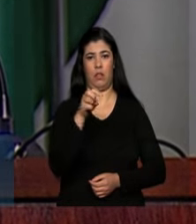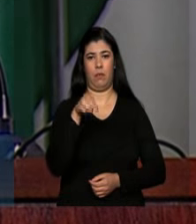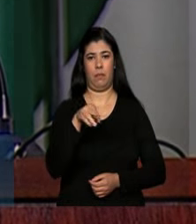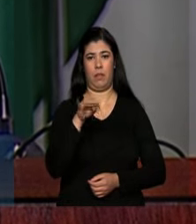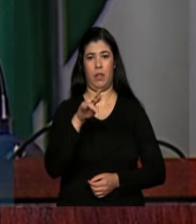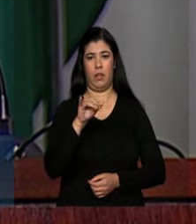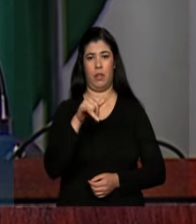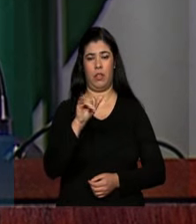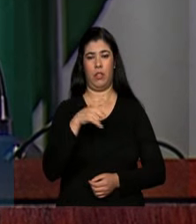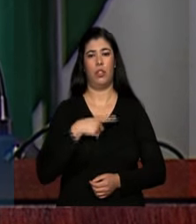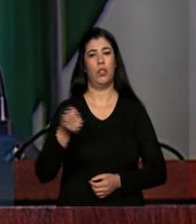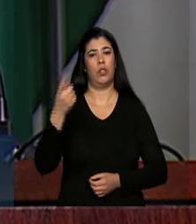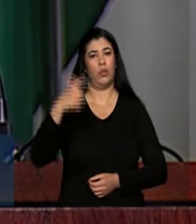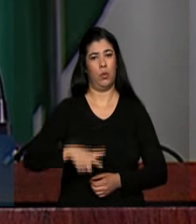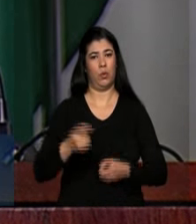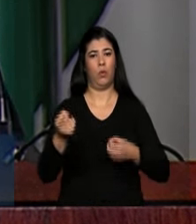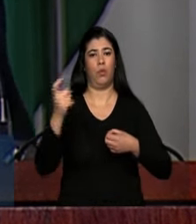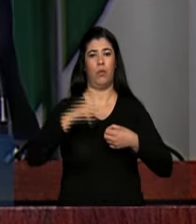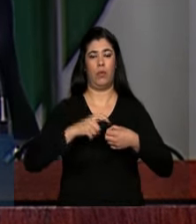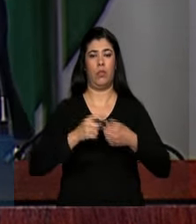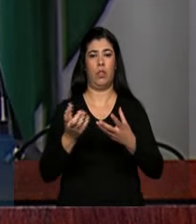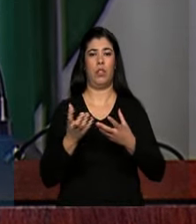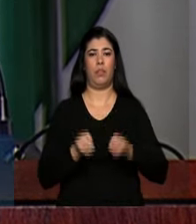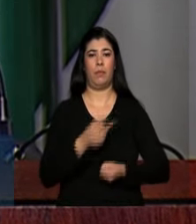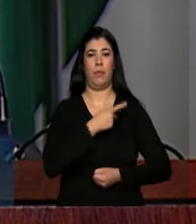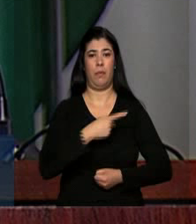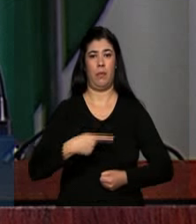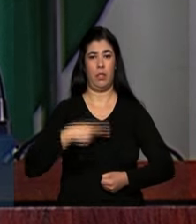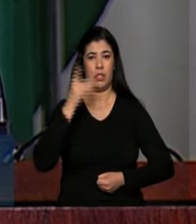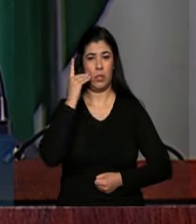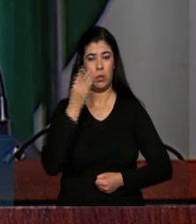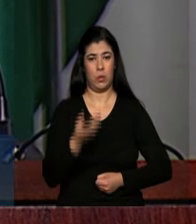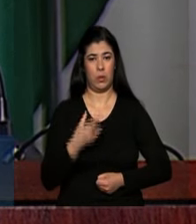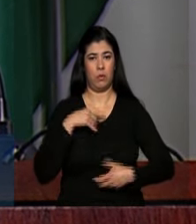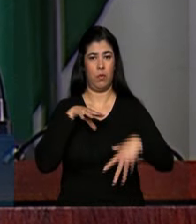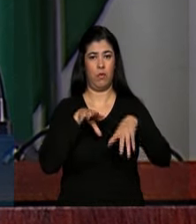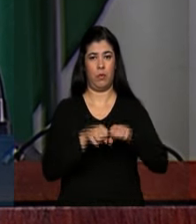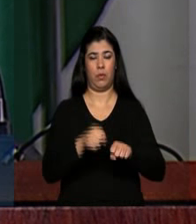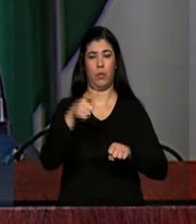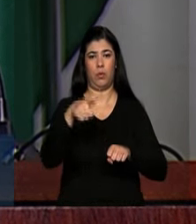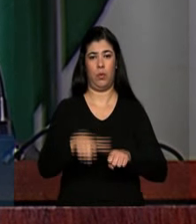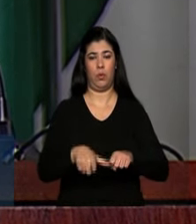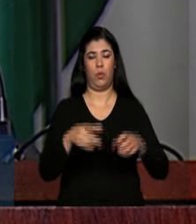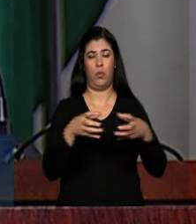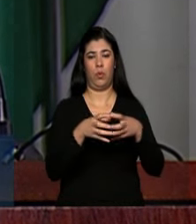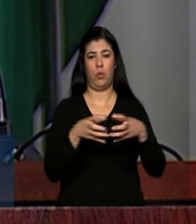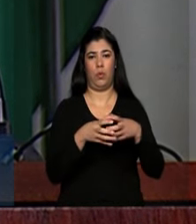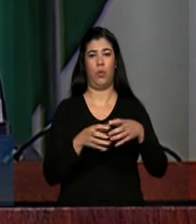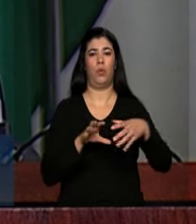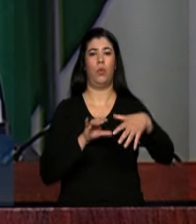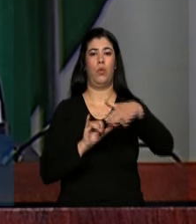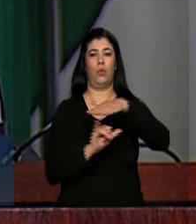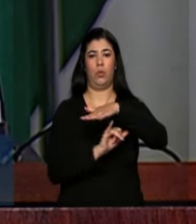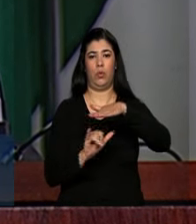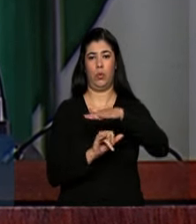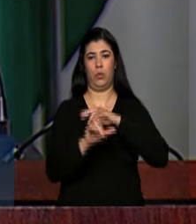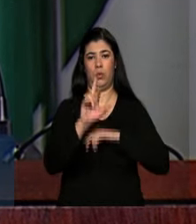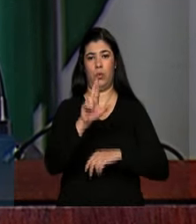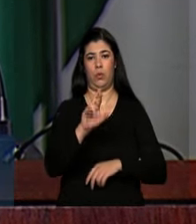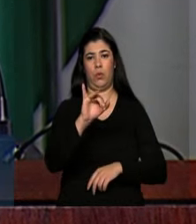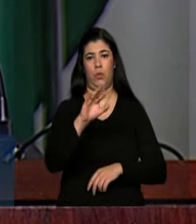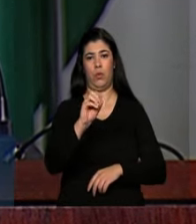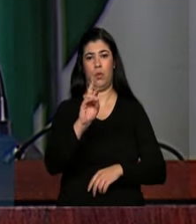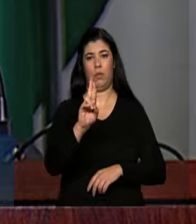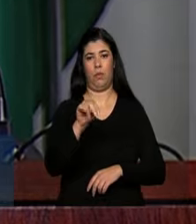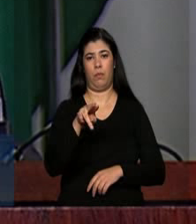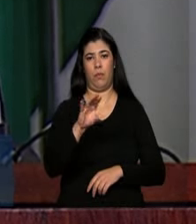a senhora Presidenta da República para esta cerimônia de formatura de mais uma turma do Instituto Rio Branco. Este evento